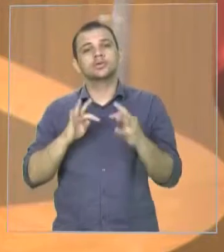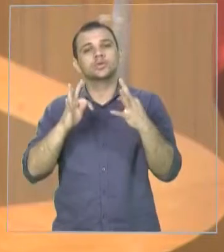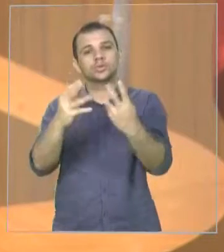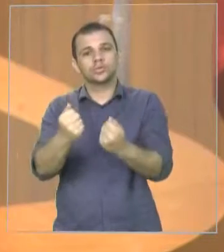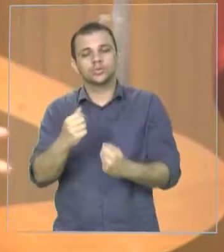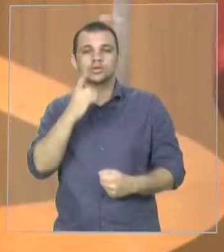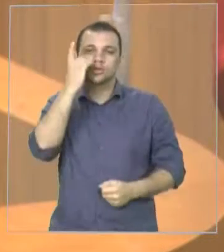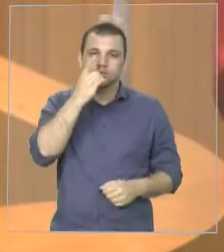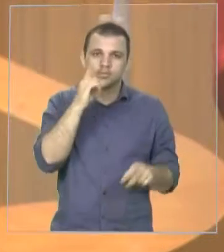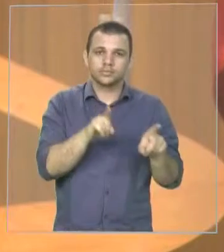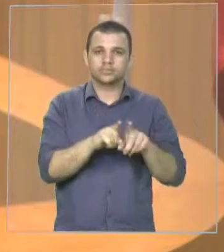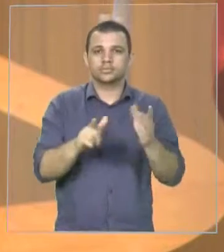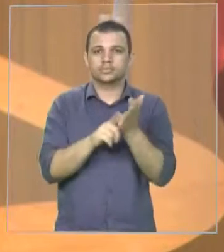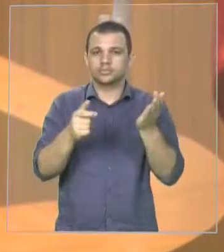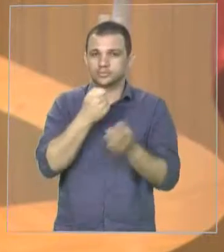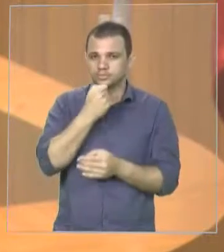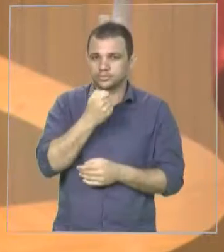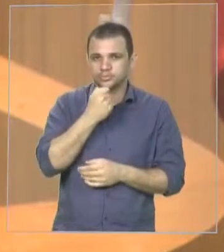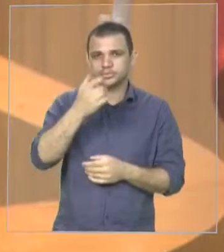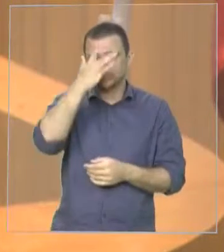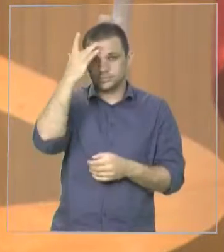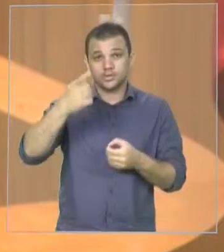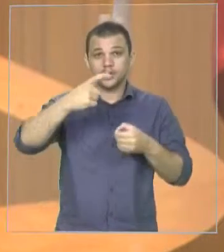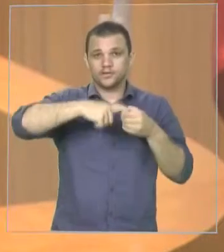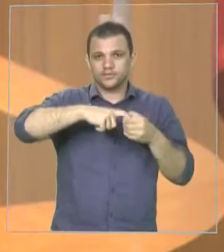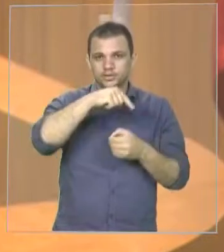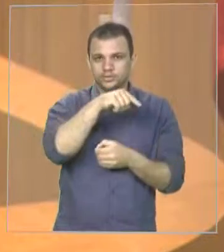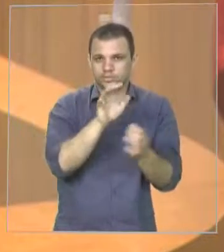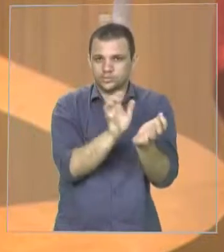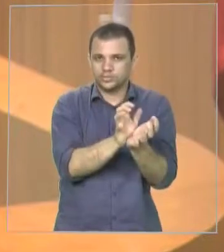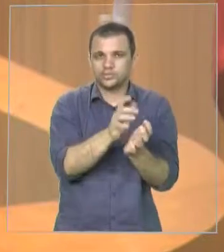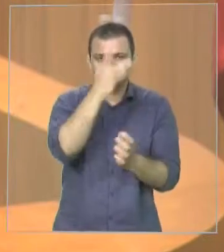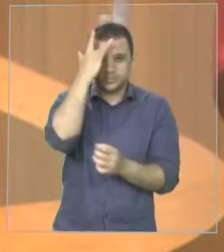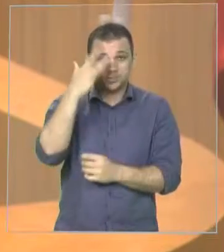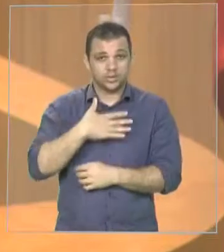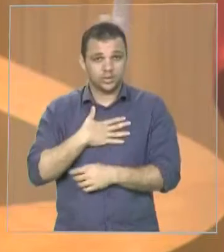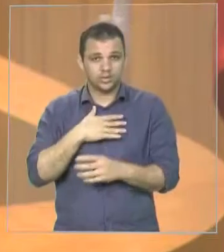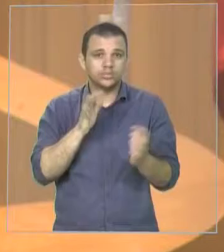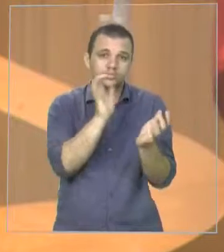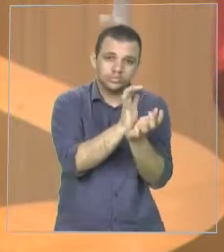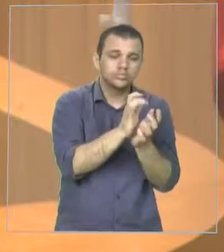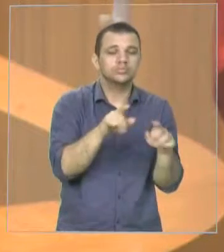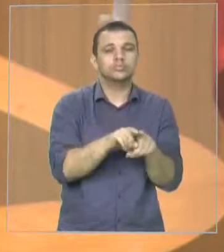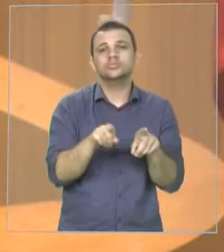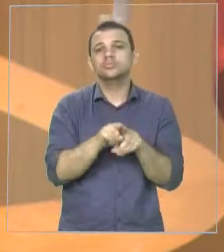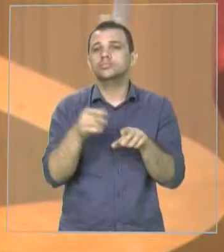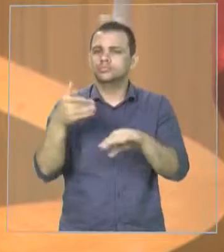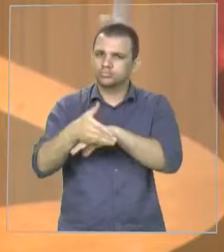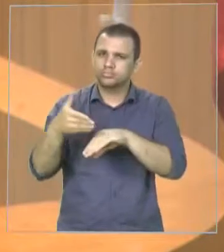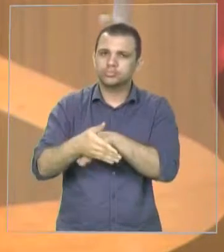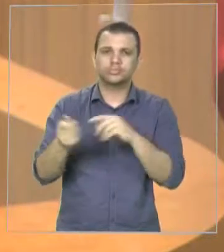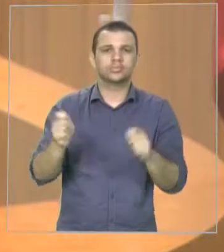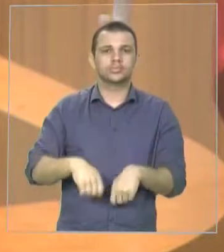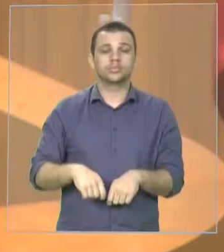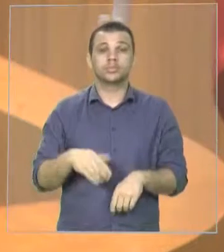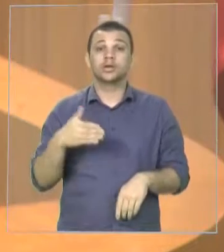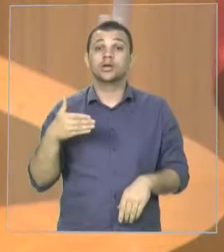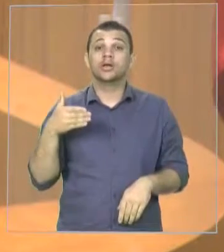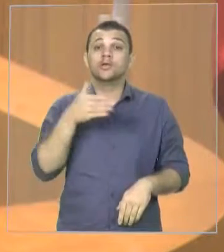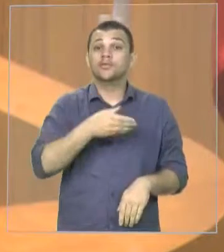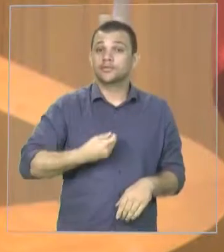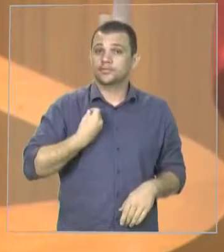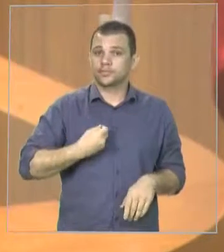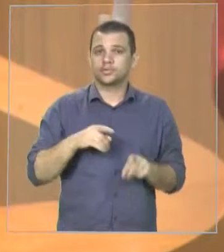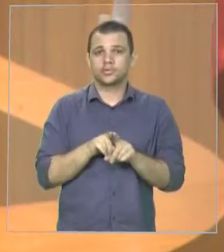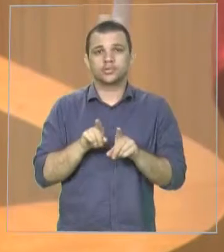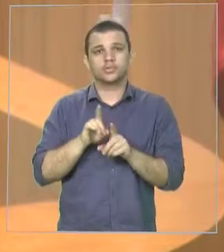filiados e simpatizantes deste grande partido PTC. Vai estar também presente nesse grande ato o governador do estado